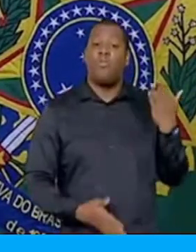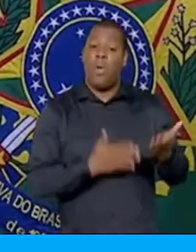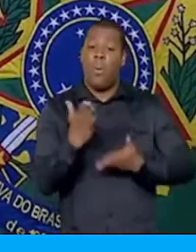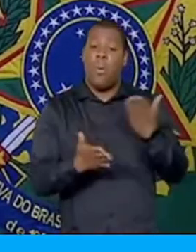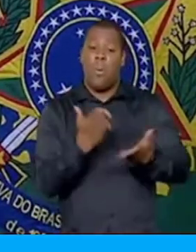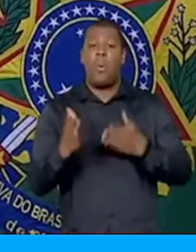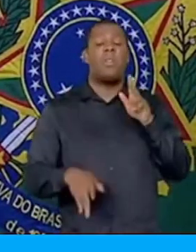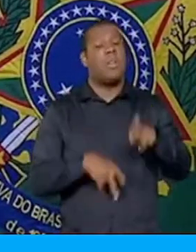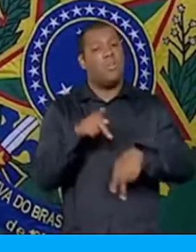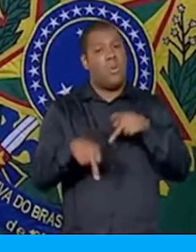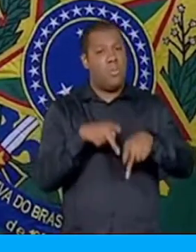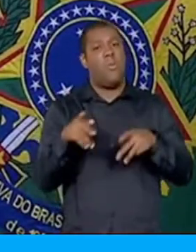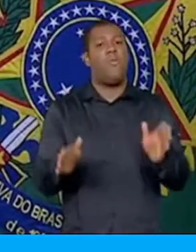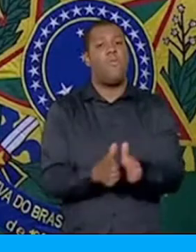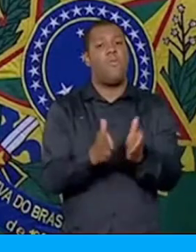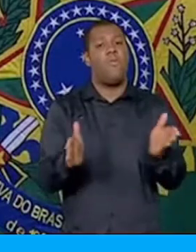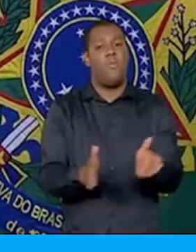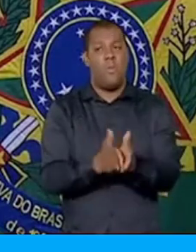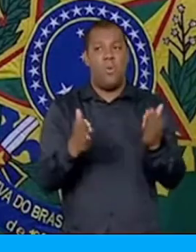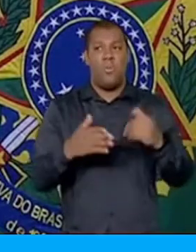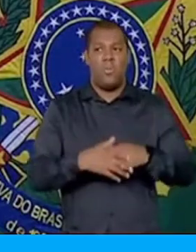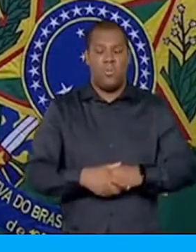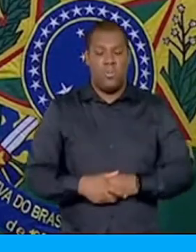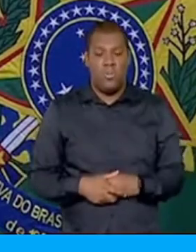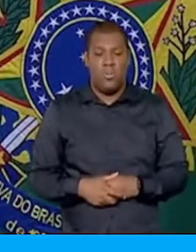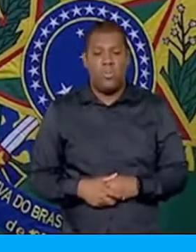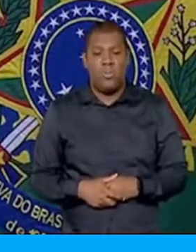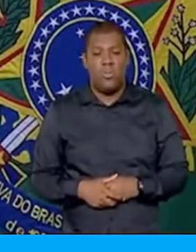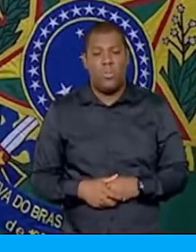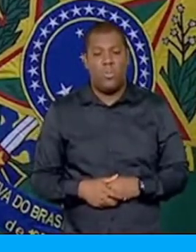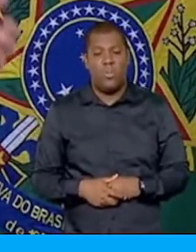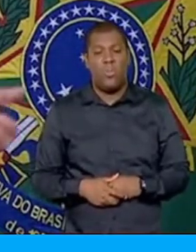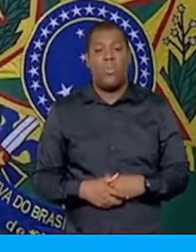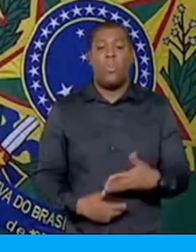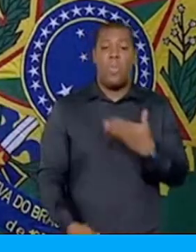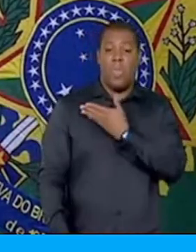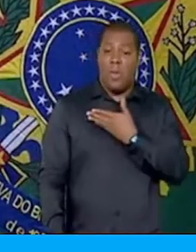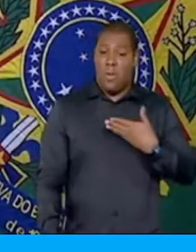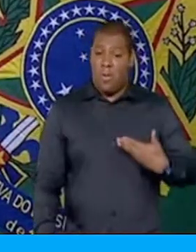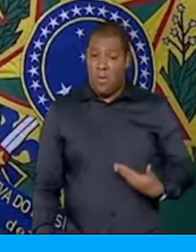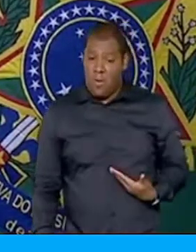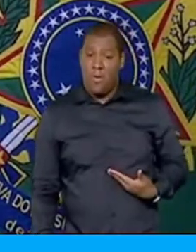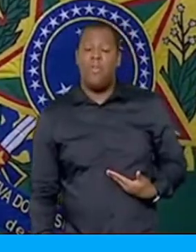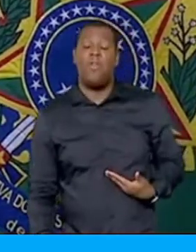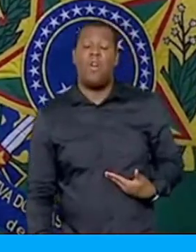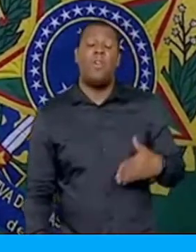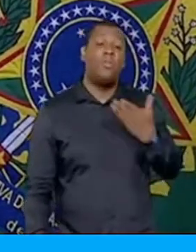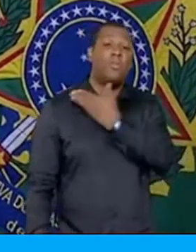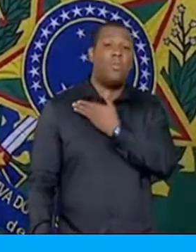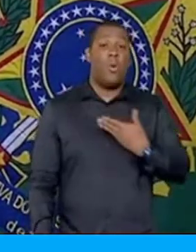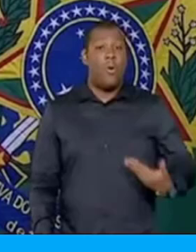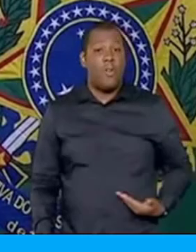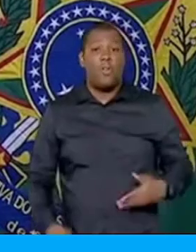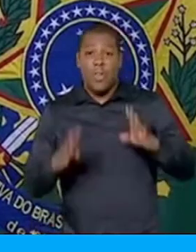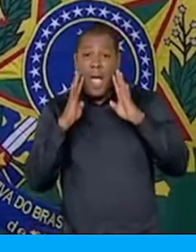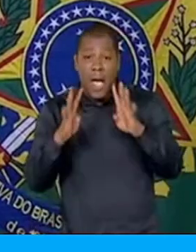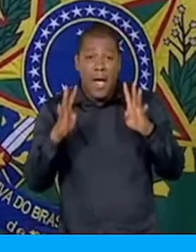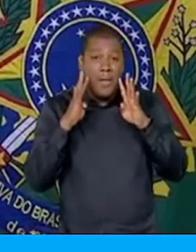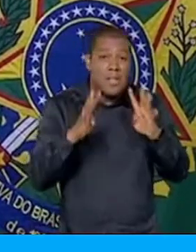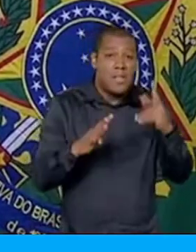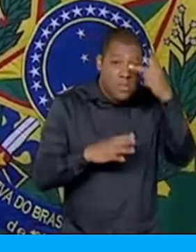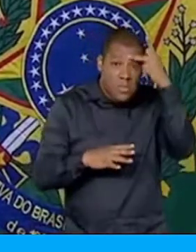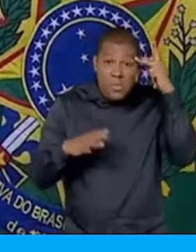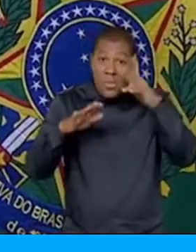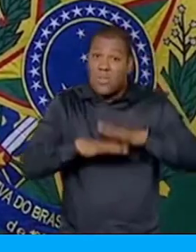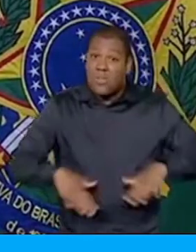fé em cada um de nós saber que o governo, embora tenha que governar para todos, a gente tem que ter um olhar muito mais